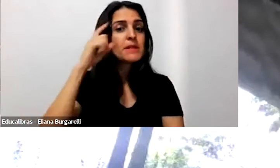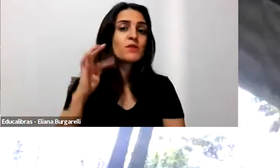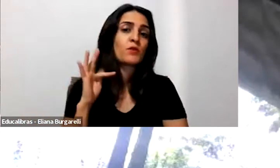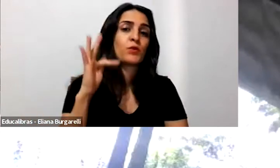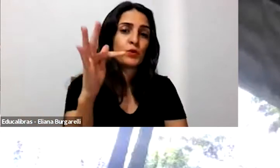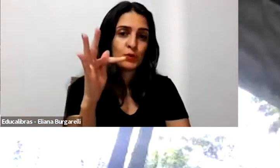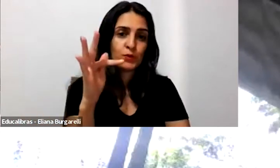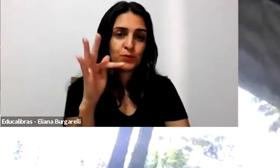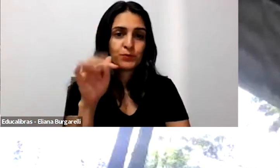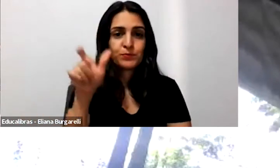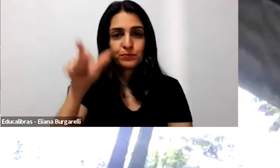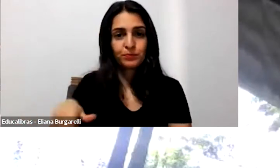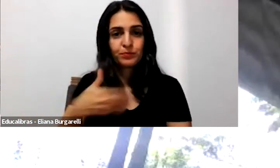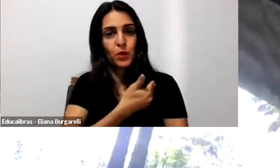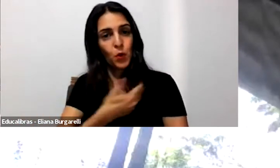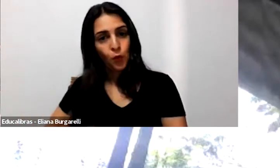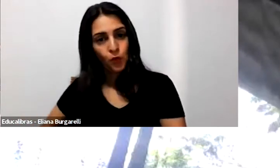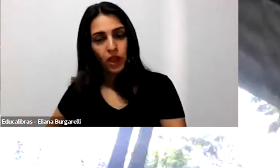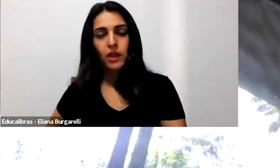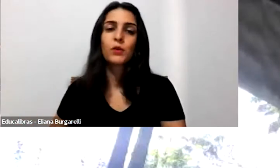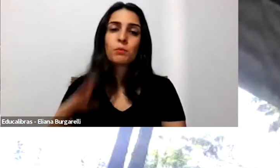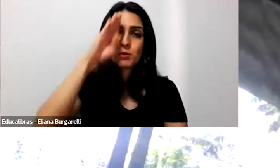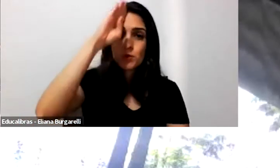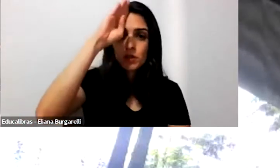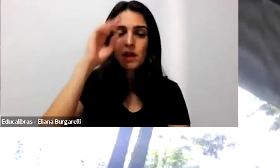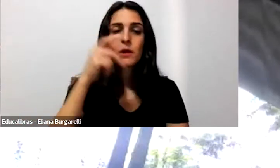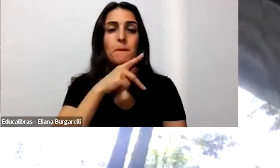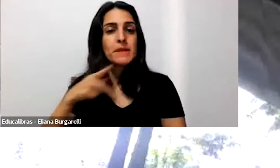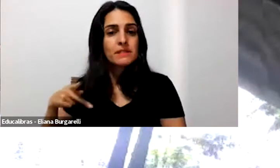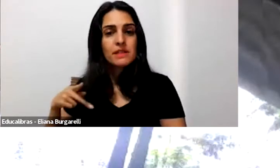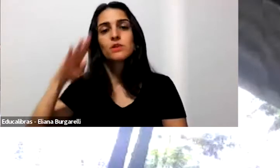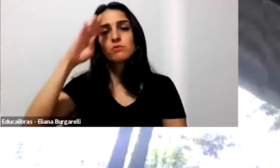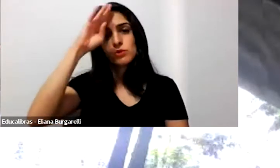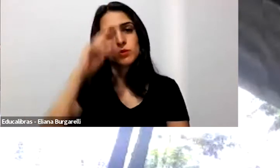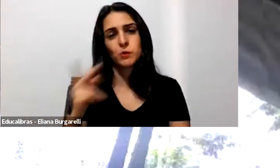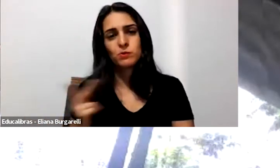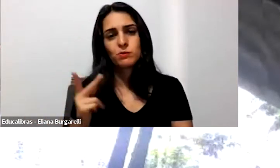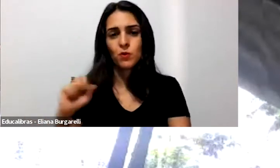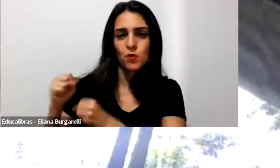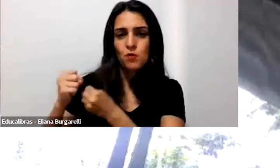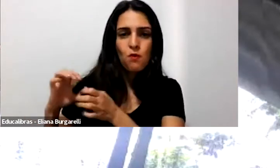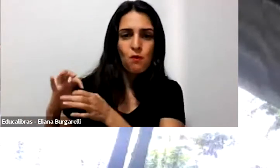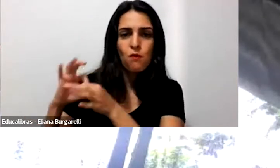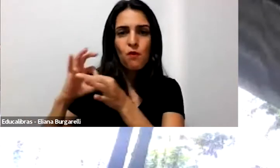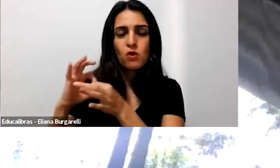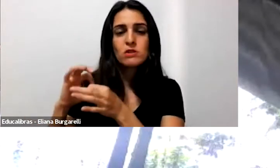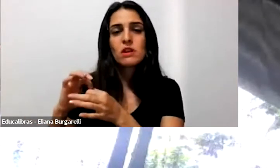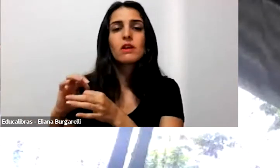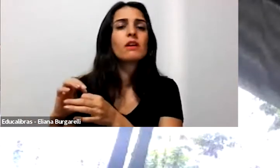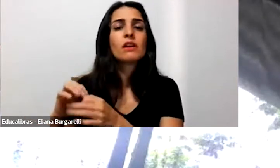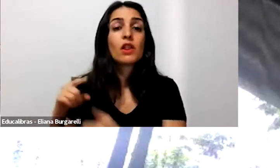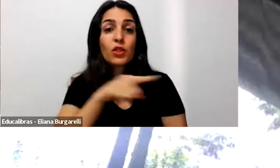nos estados, nas comunidades, mas não estamos só resistindo, estamos também criando o